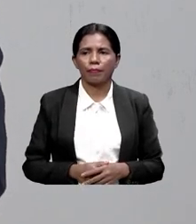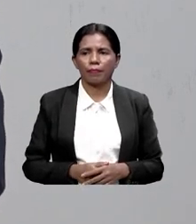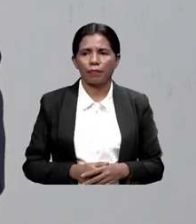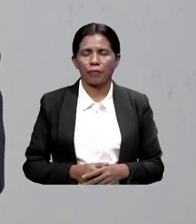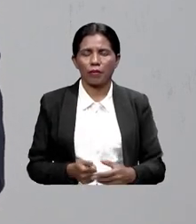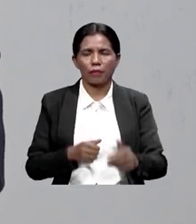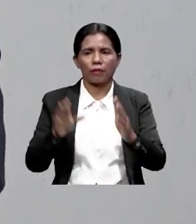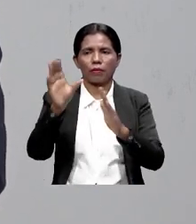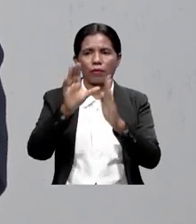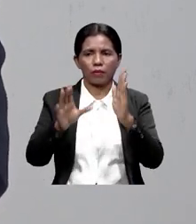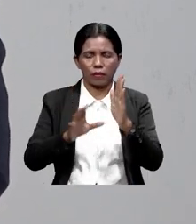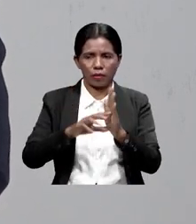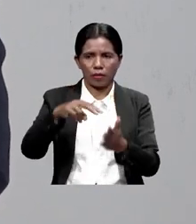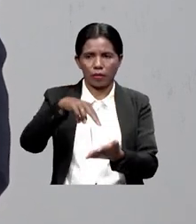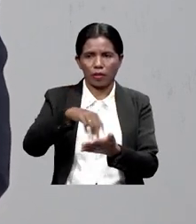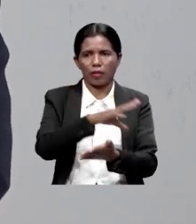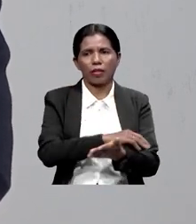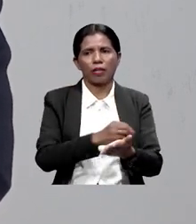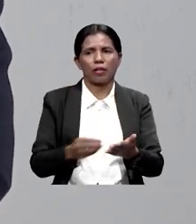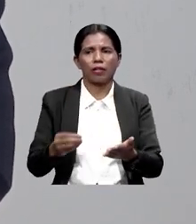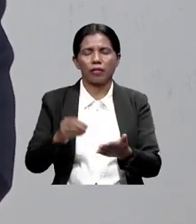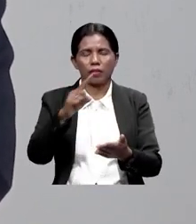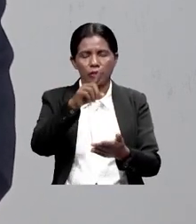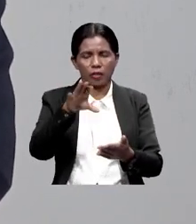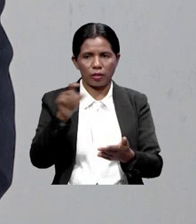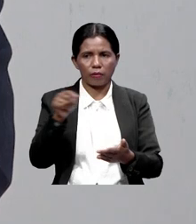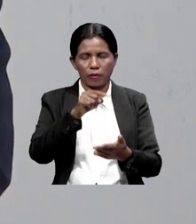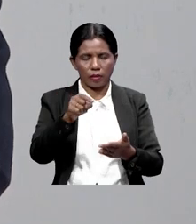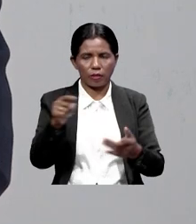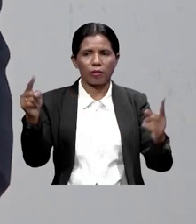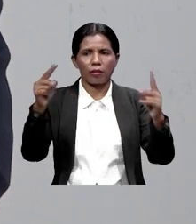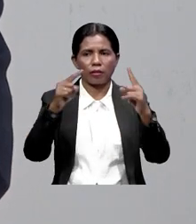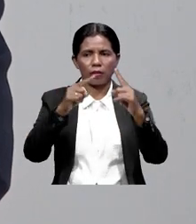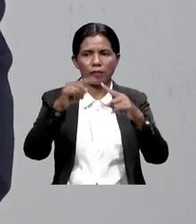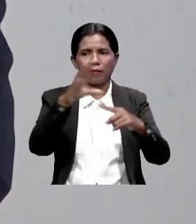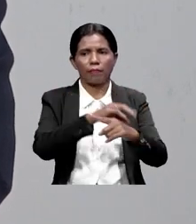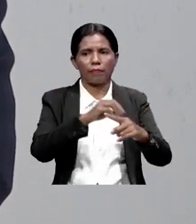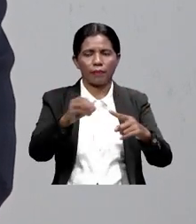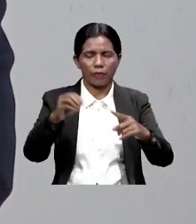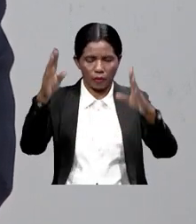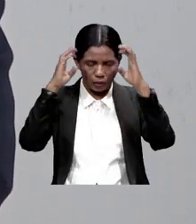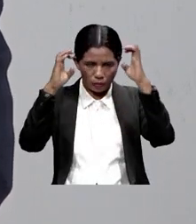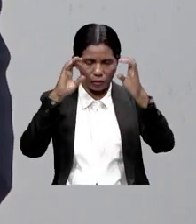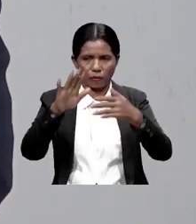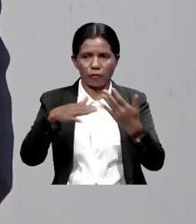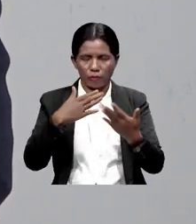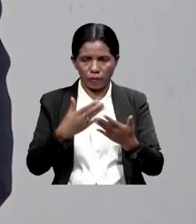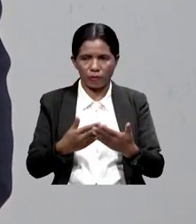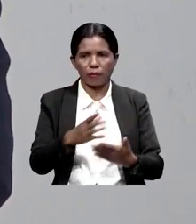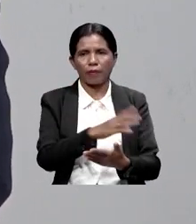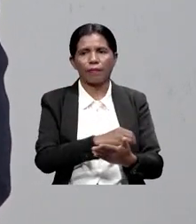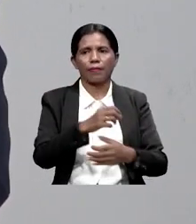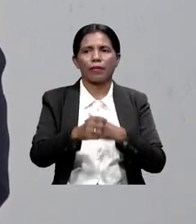constitucional estabelece a meta de atingir 60% matrícula para nível educação pré-escolar to